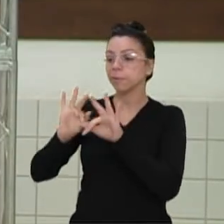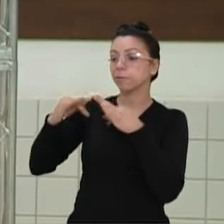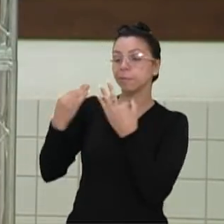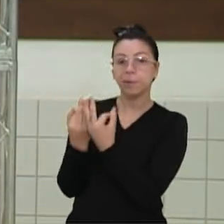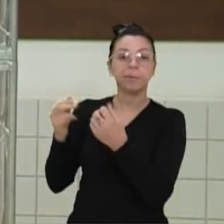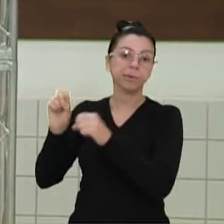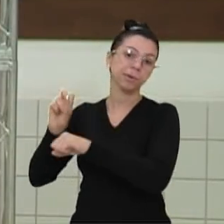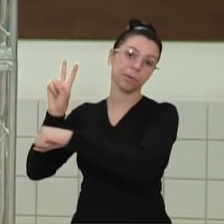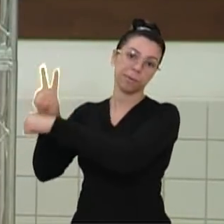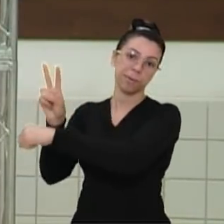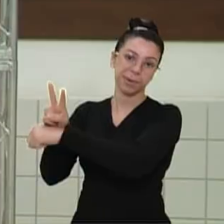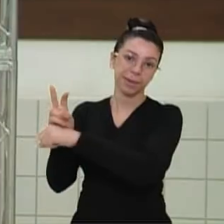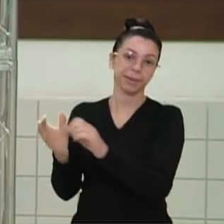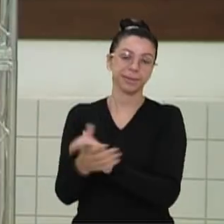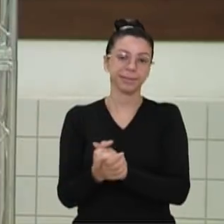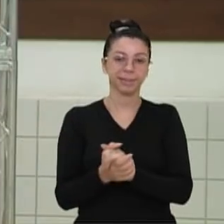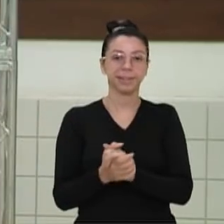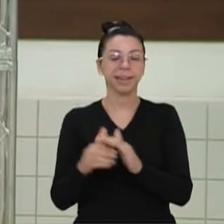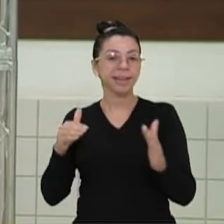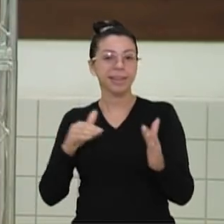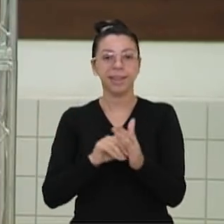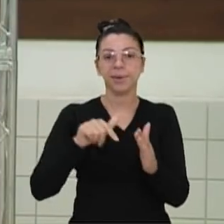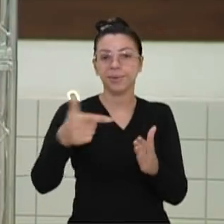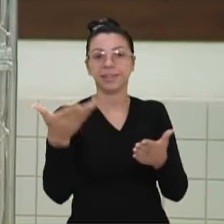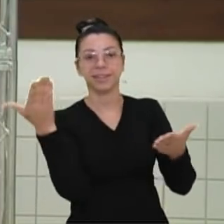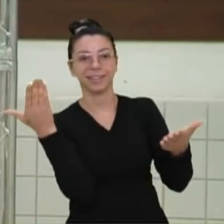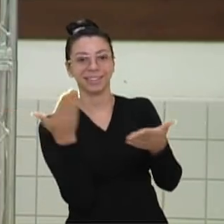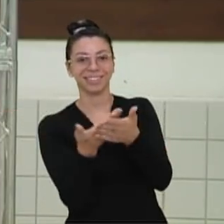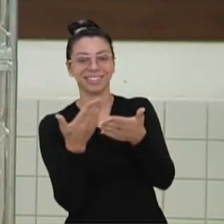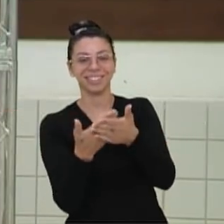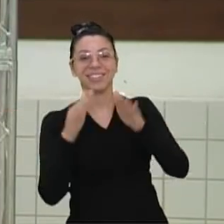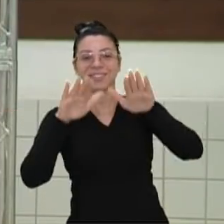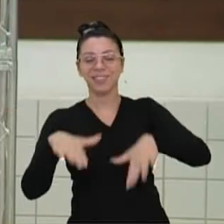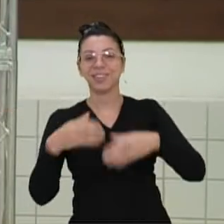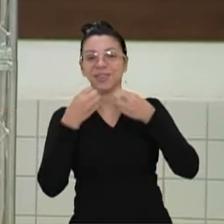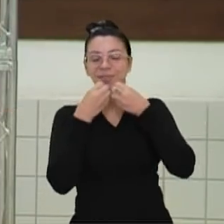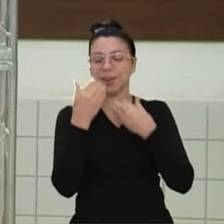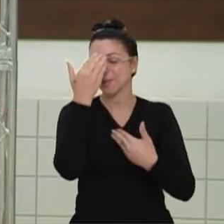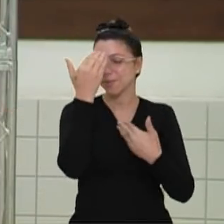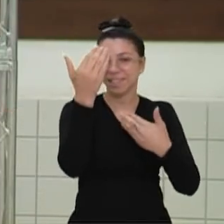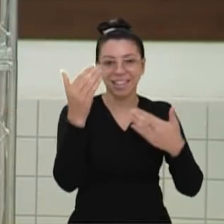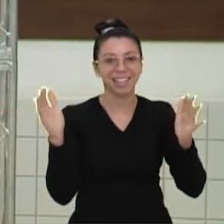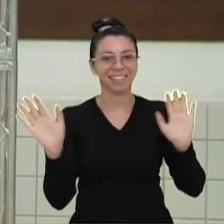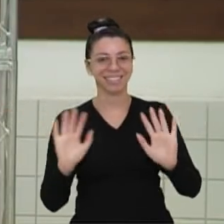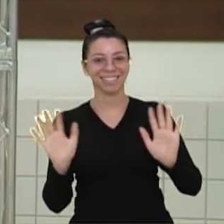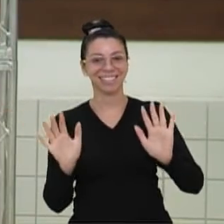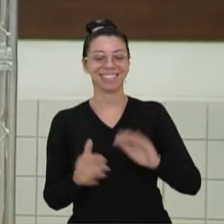gente ama. Beleza, gente? Até a próxima aula. Fiquem bem e um grande abraço.